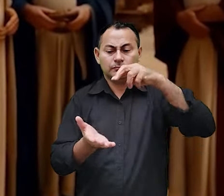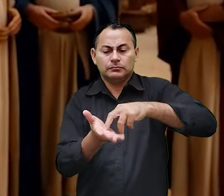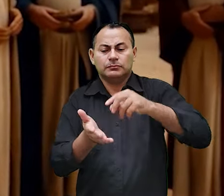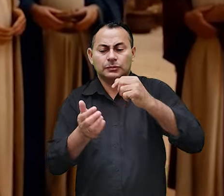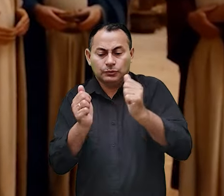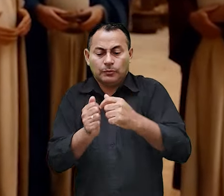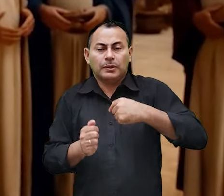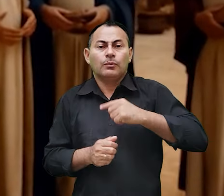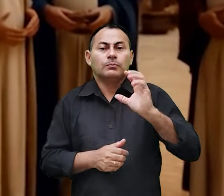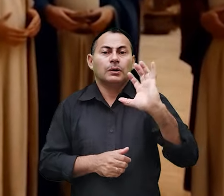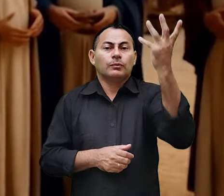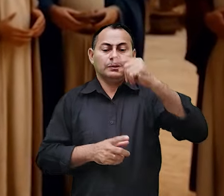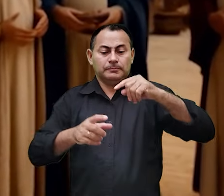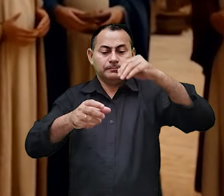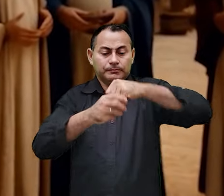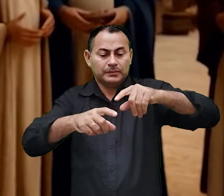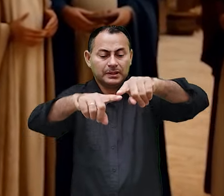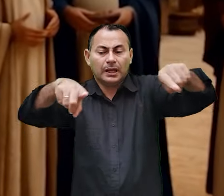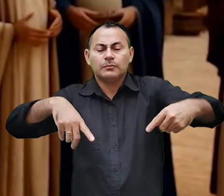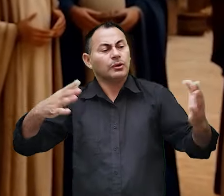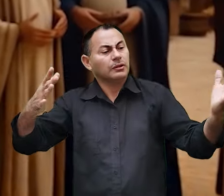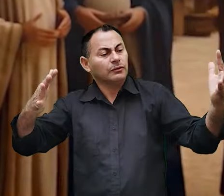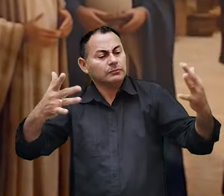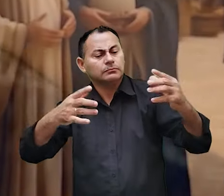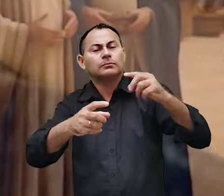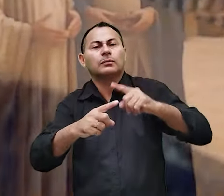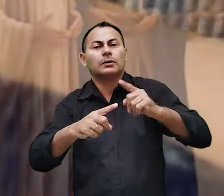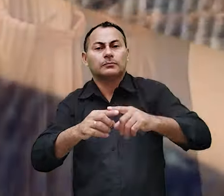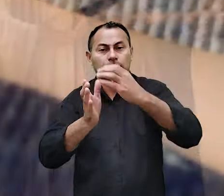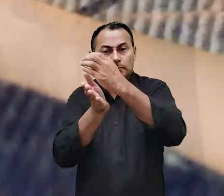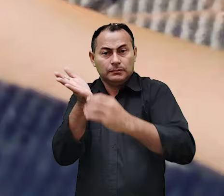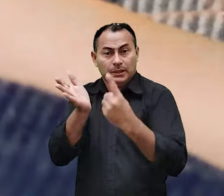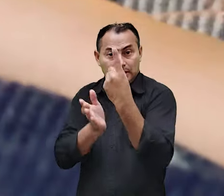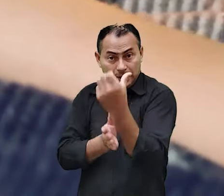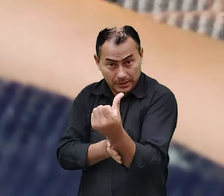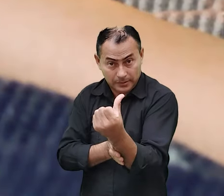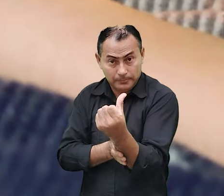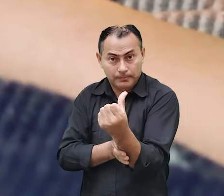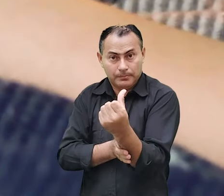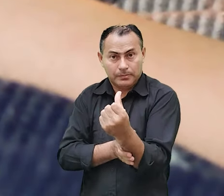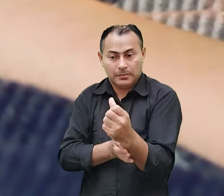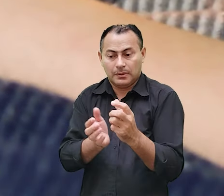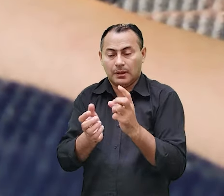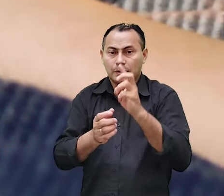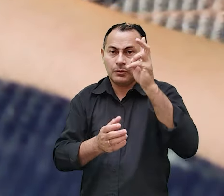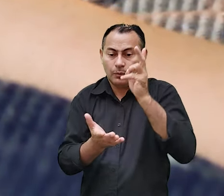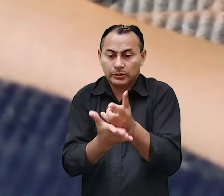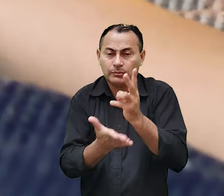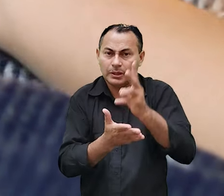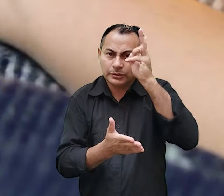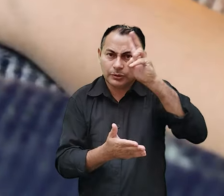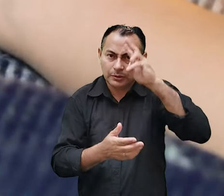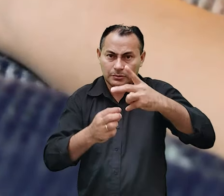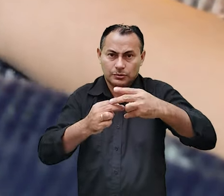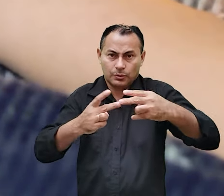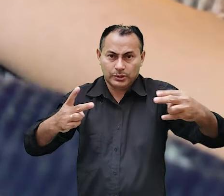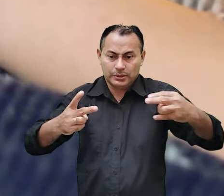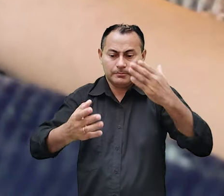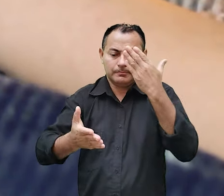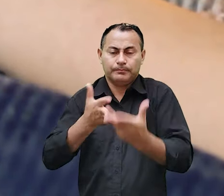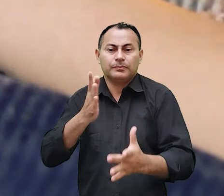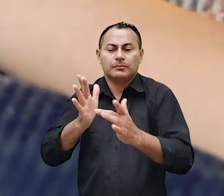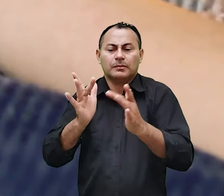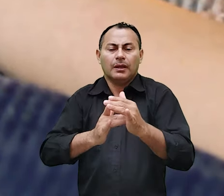não participam comigo do que está acontecendo no círculo interno? No capítulo 16, seguindo a parábola das